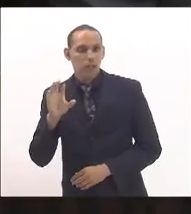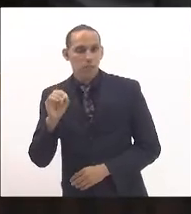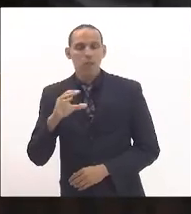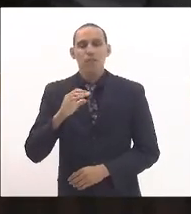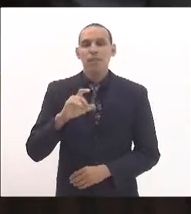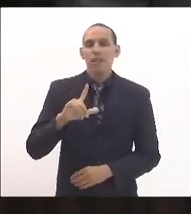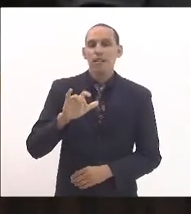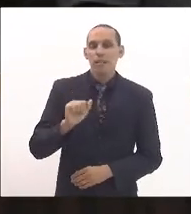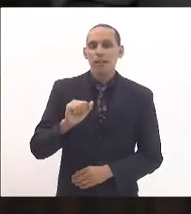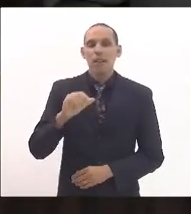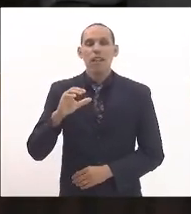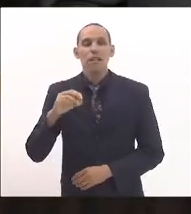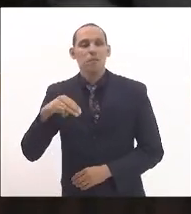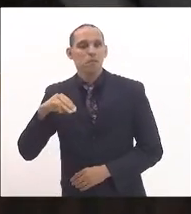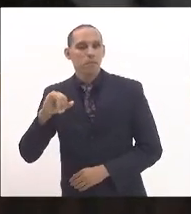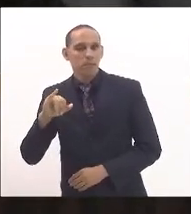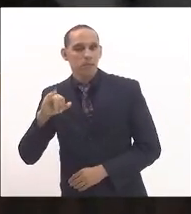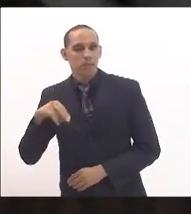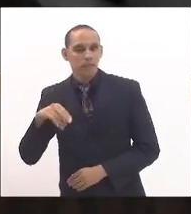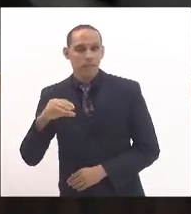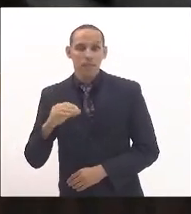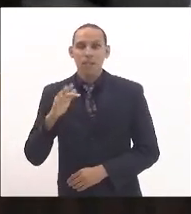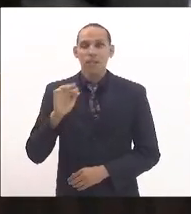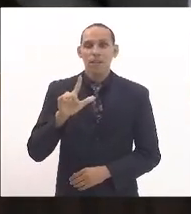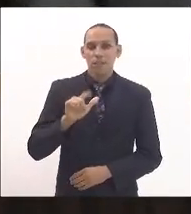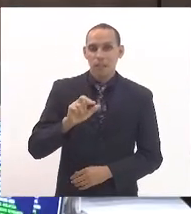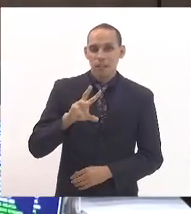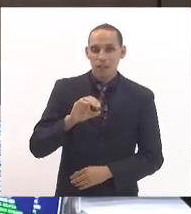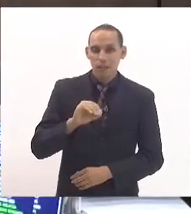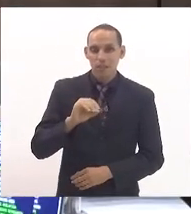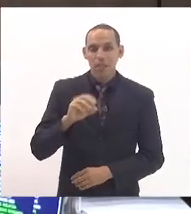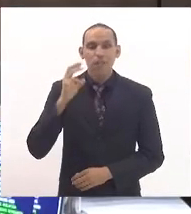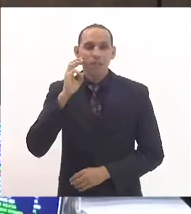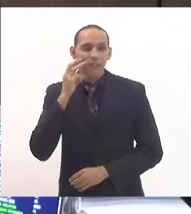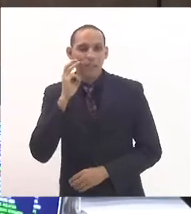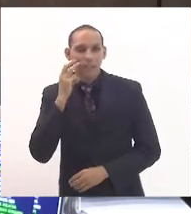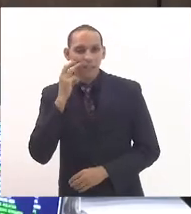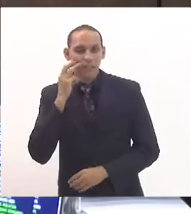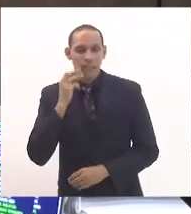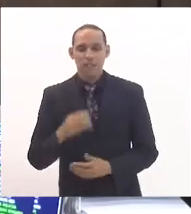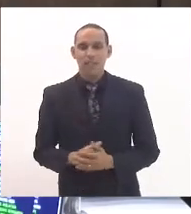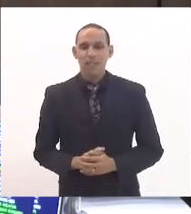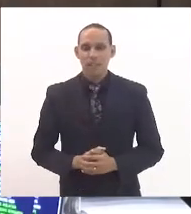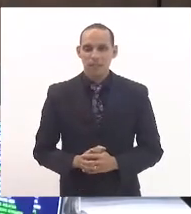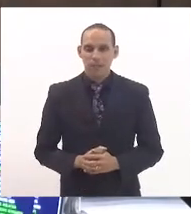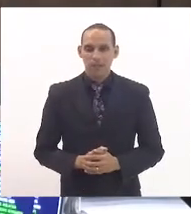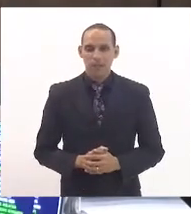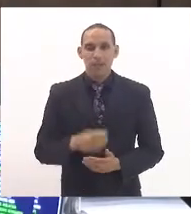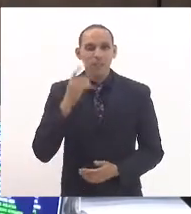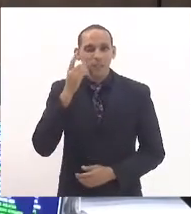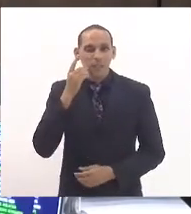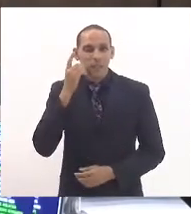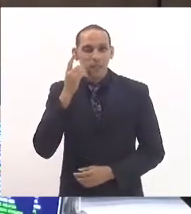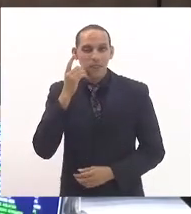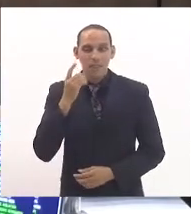Célia, Carlos Mink, Flávio. Boa tarde, Valdec. Boa tarde, deputada